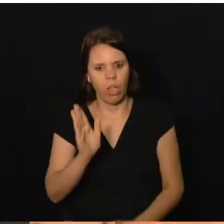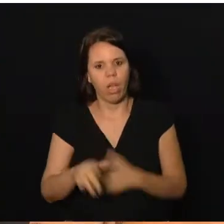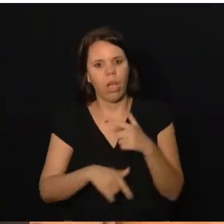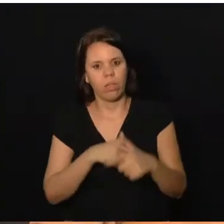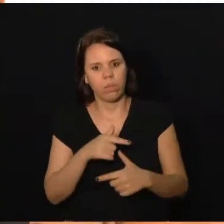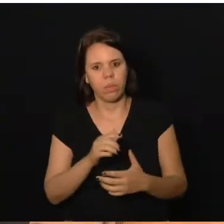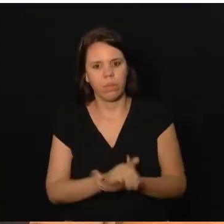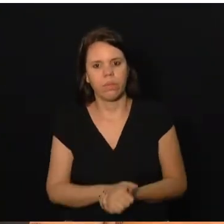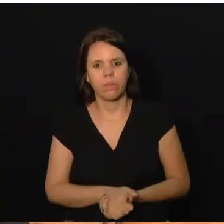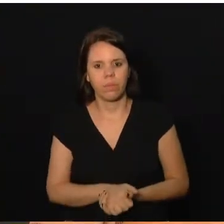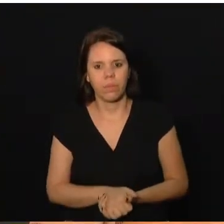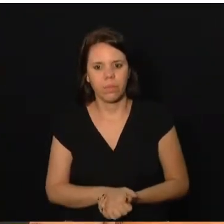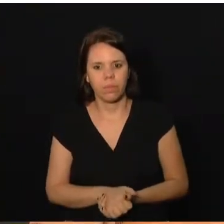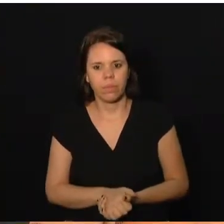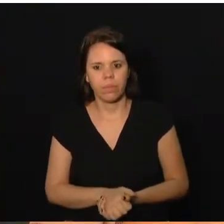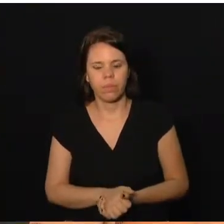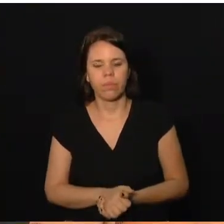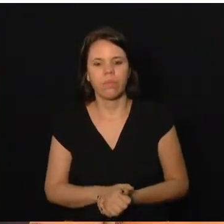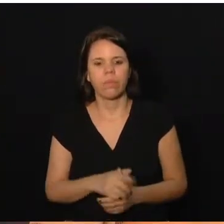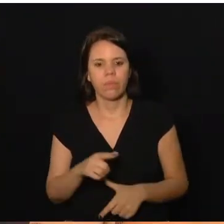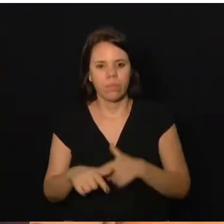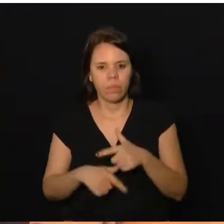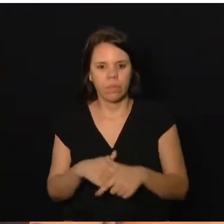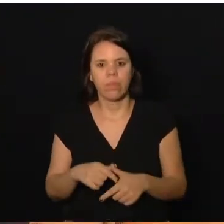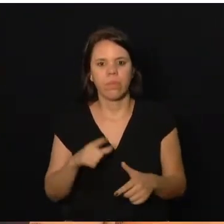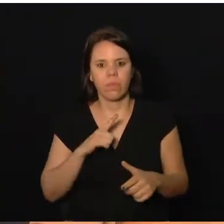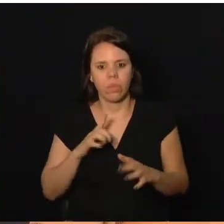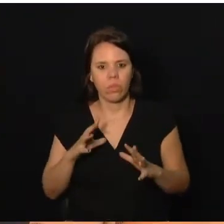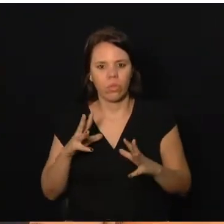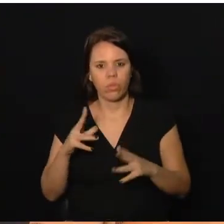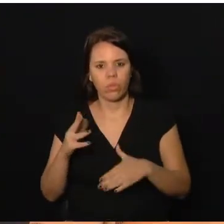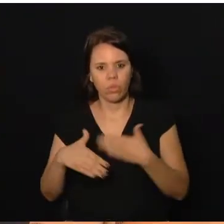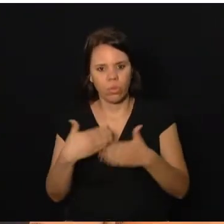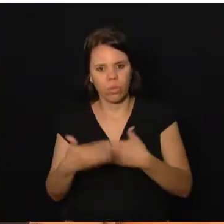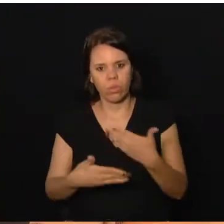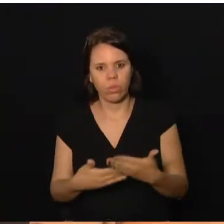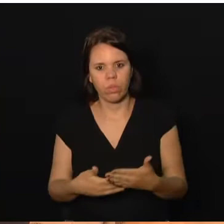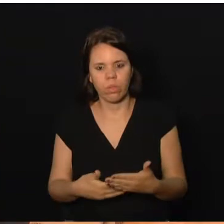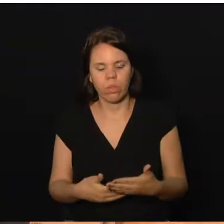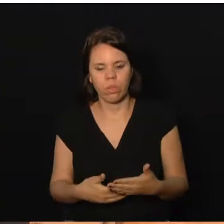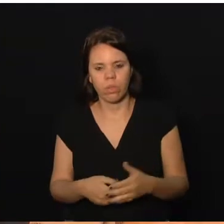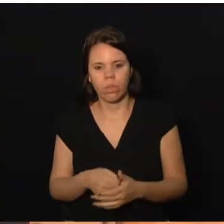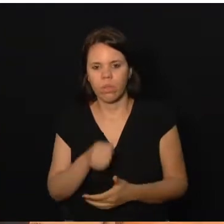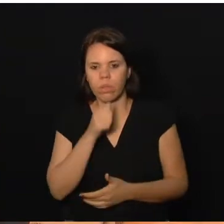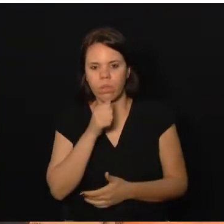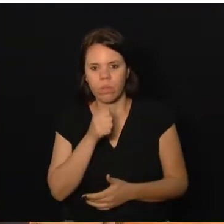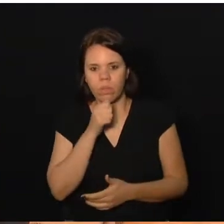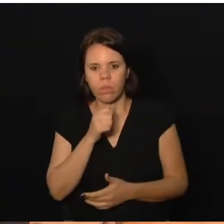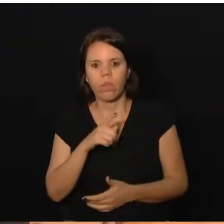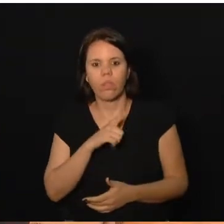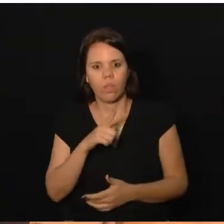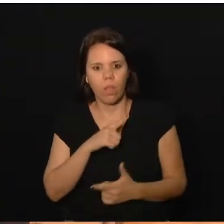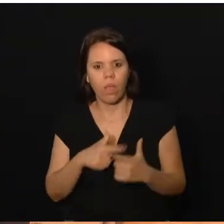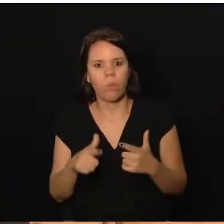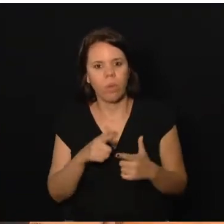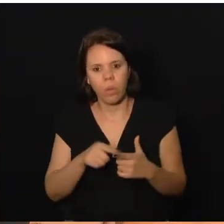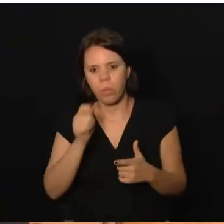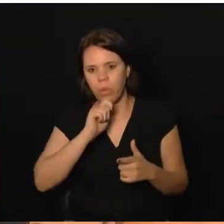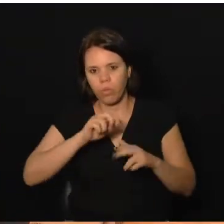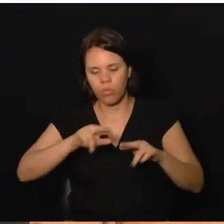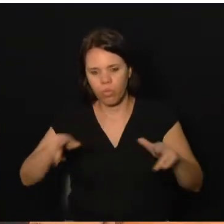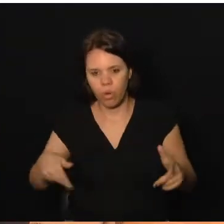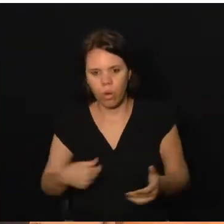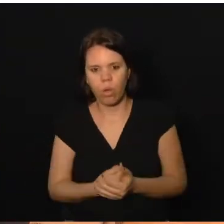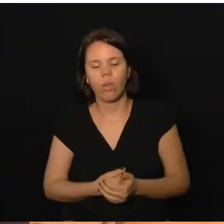está respondendo já tudo. uma pessoa que trabalha, ela tem todas as suas rotinas, mas mas ela tem um problema com Isso. drogas.